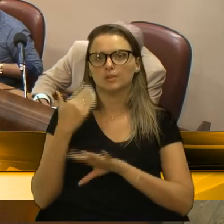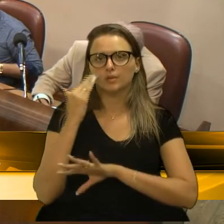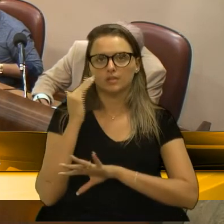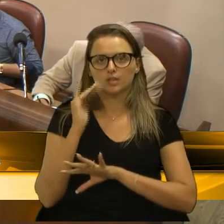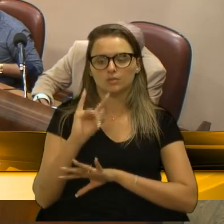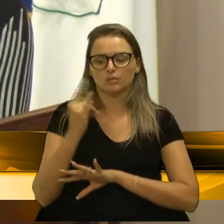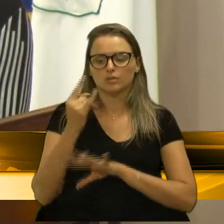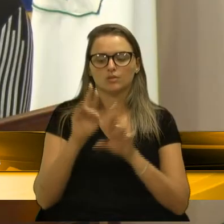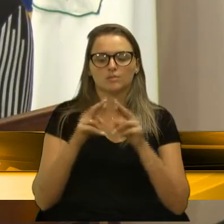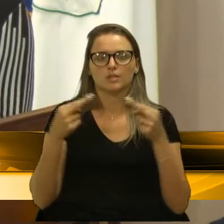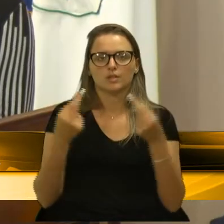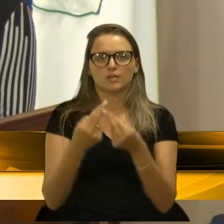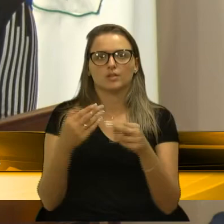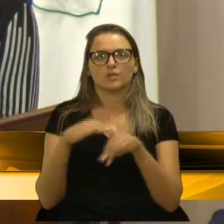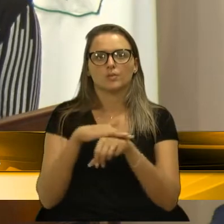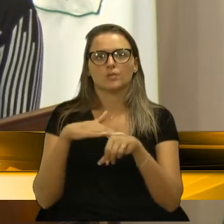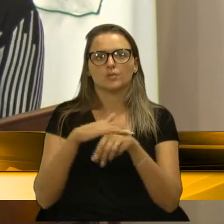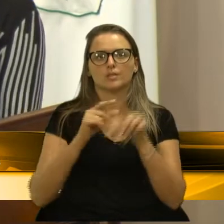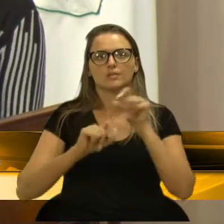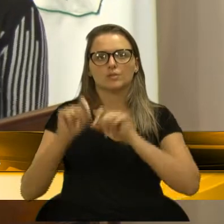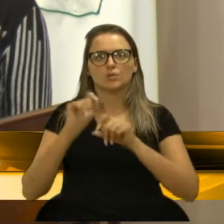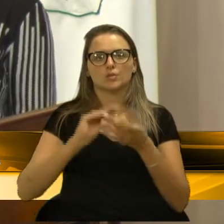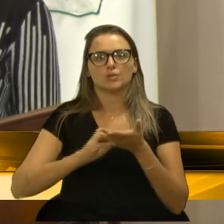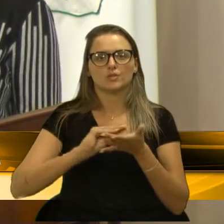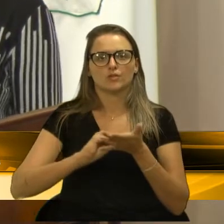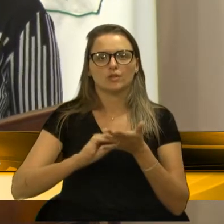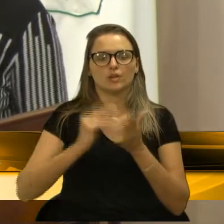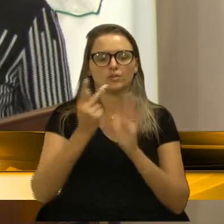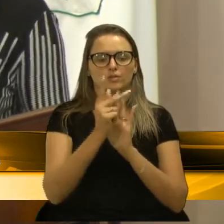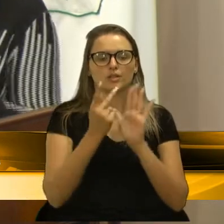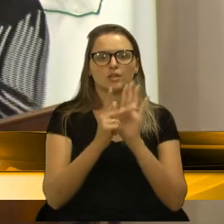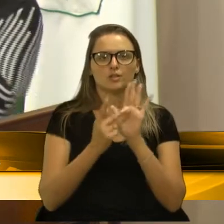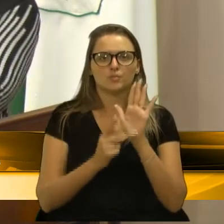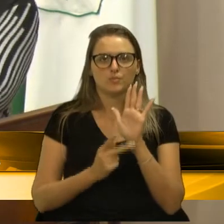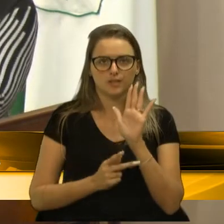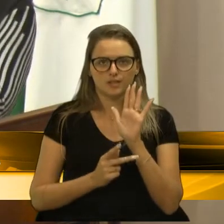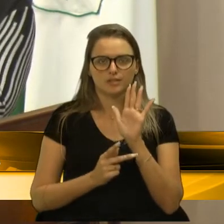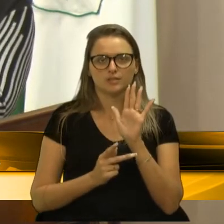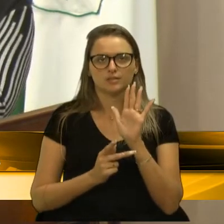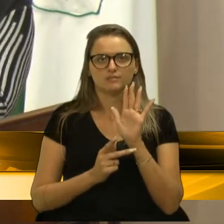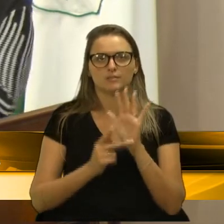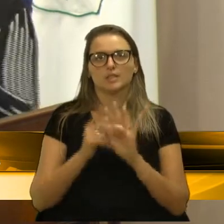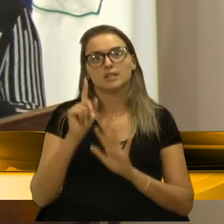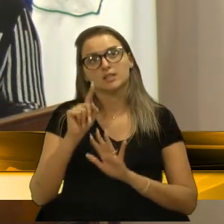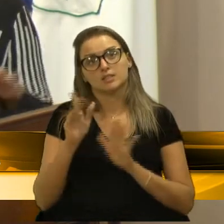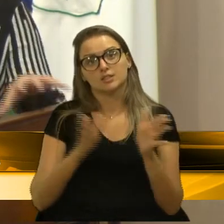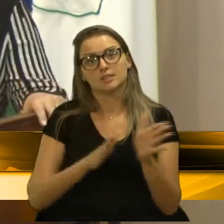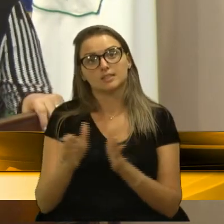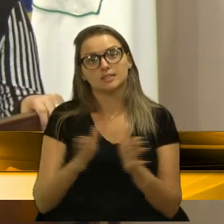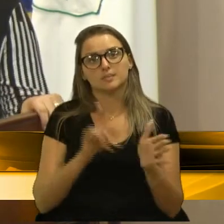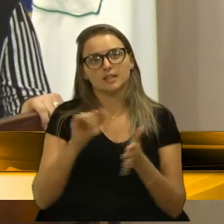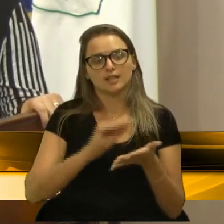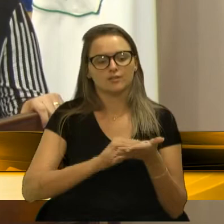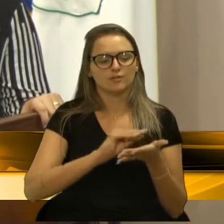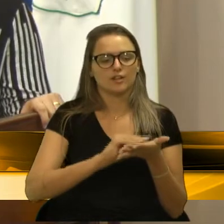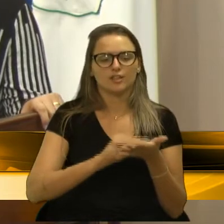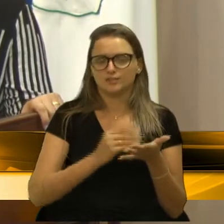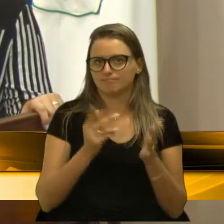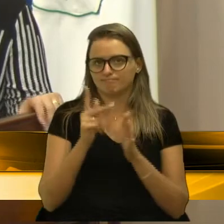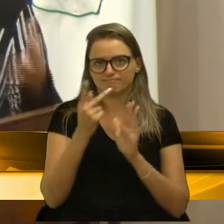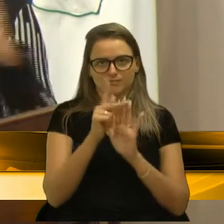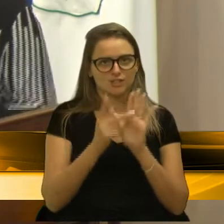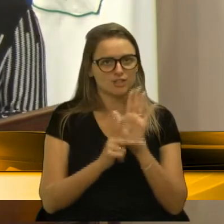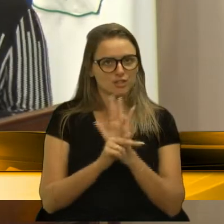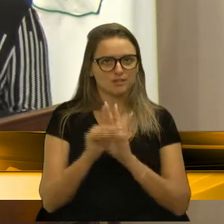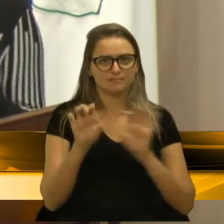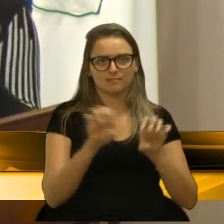gente falava um pouco dessa falta de planejamento de mobilidade, e esse é o custo da falta de planejamento. Quando